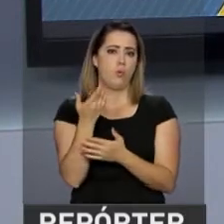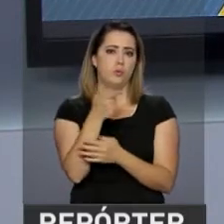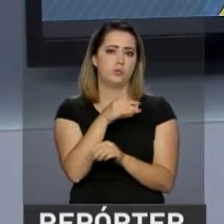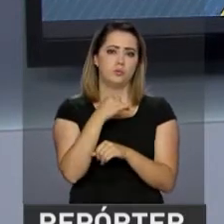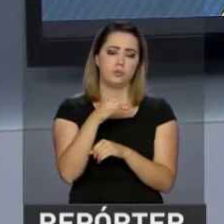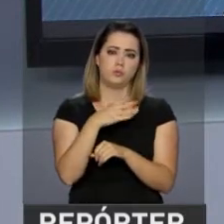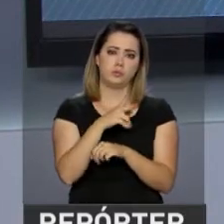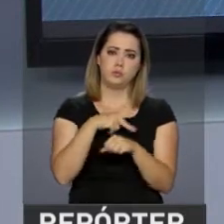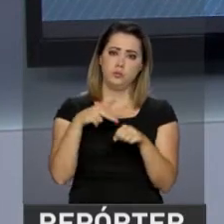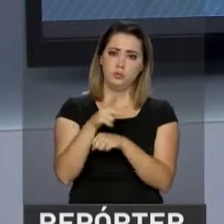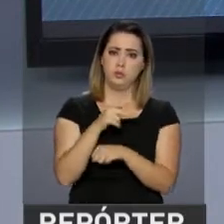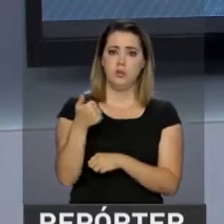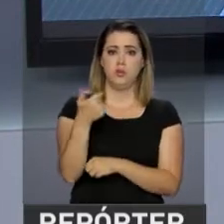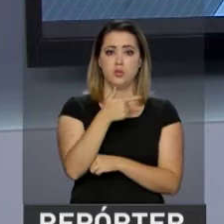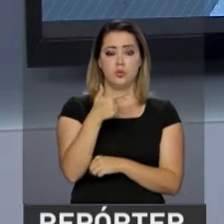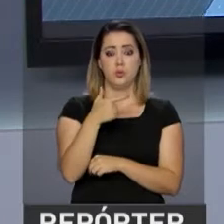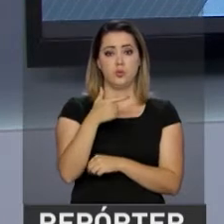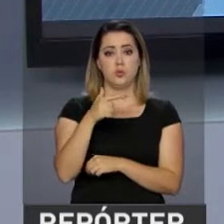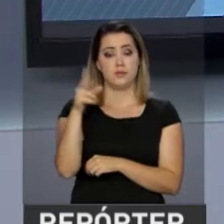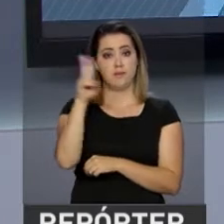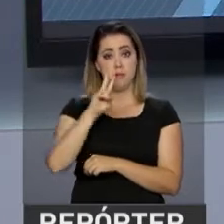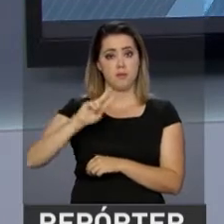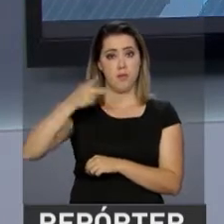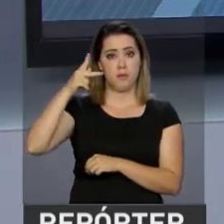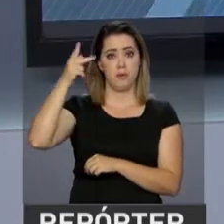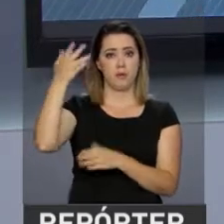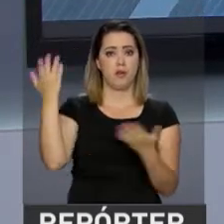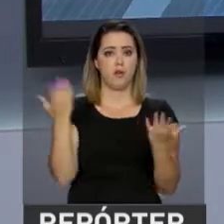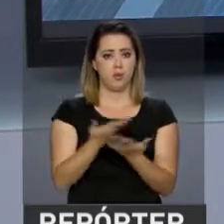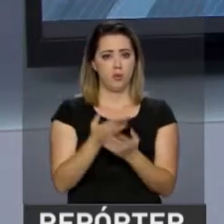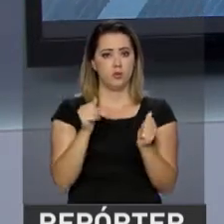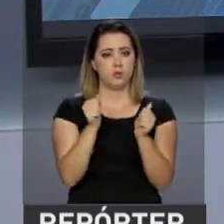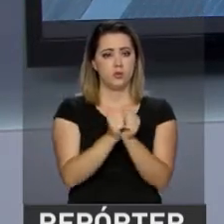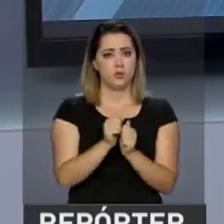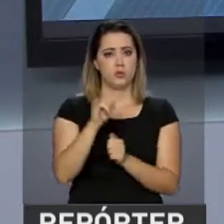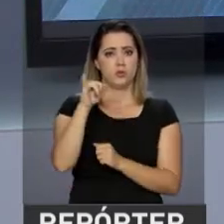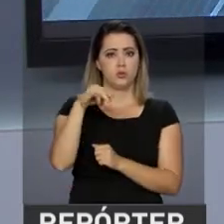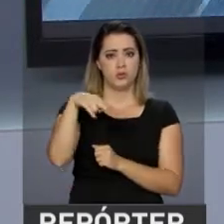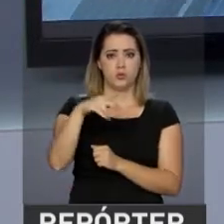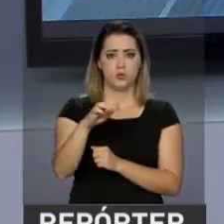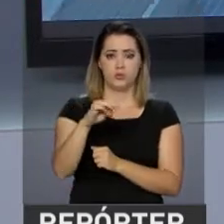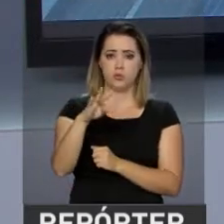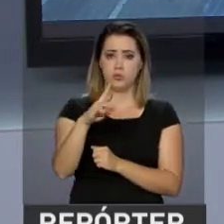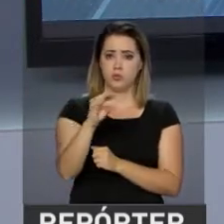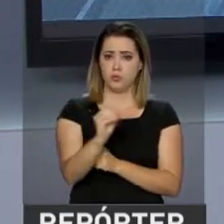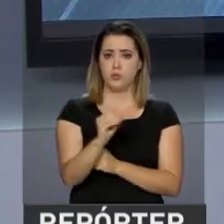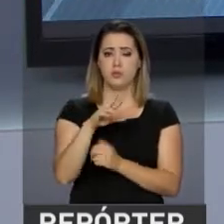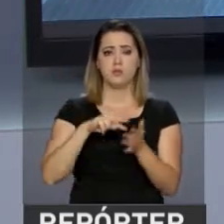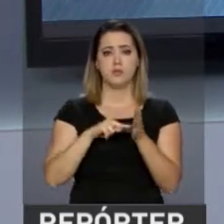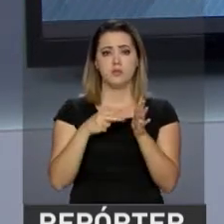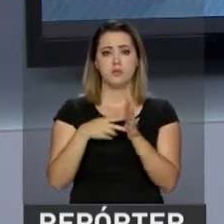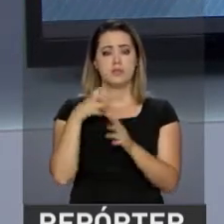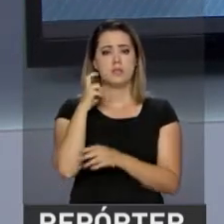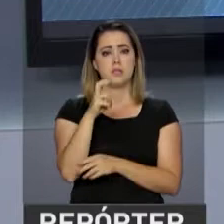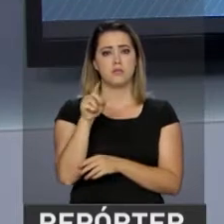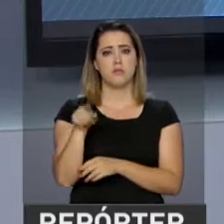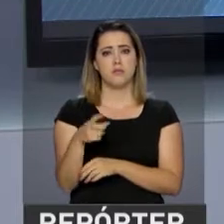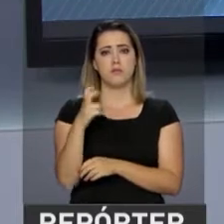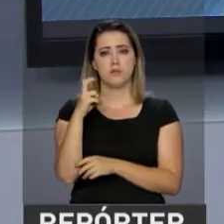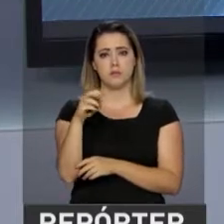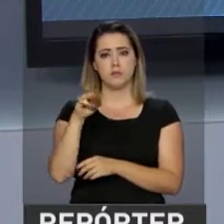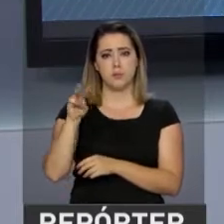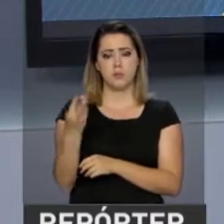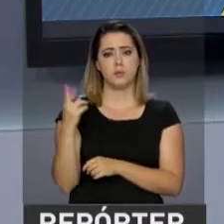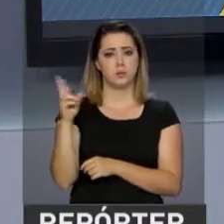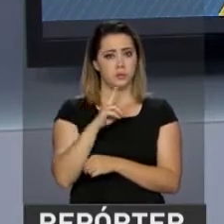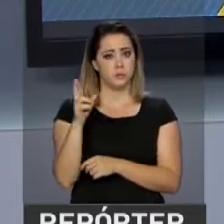custam cerca de 12 vezes mais a parceria com o inmetro deve representar uma economia de 5 milhões e meio de reais por ano